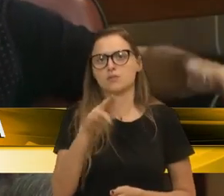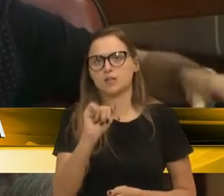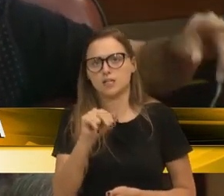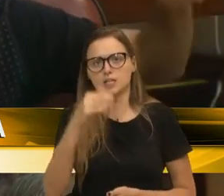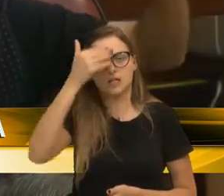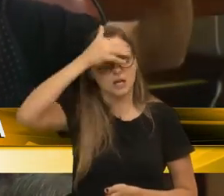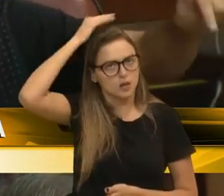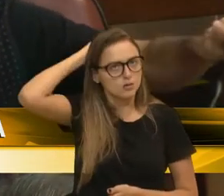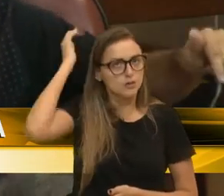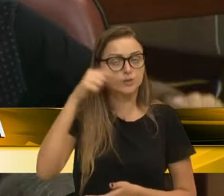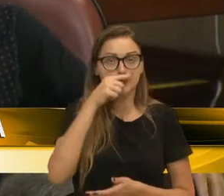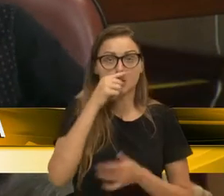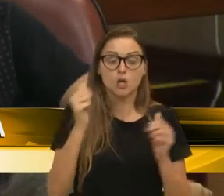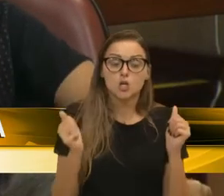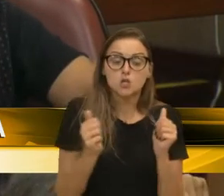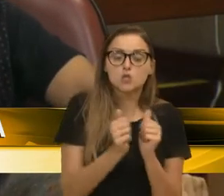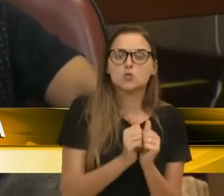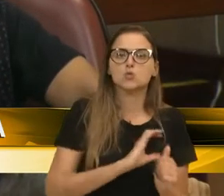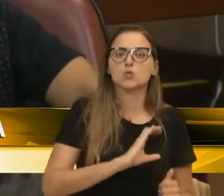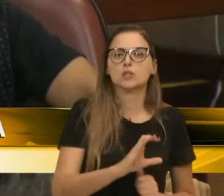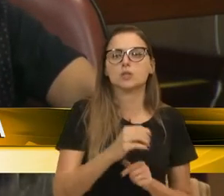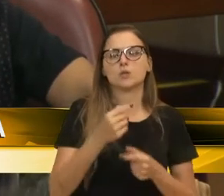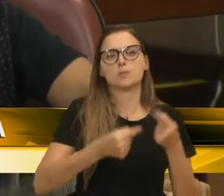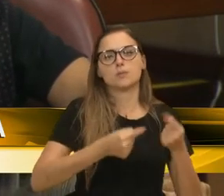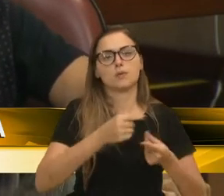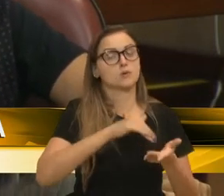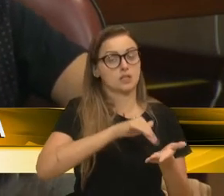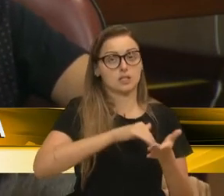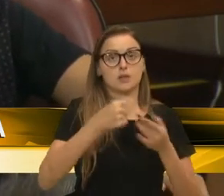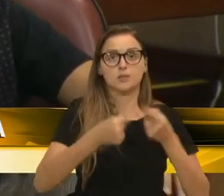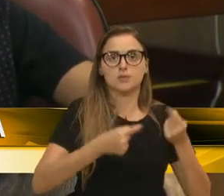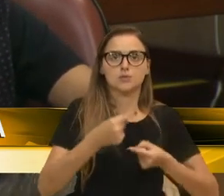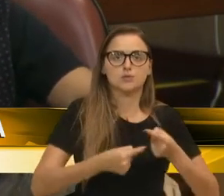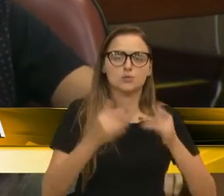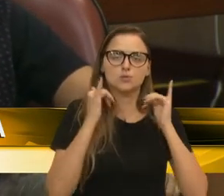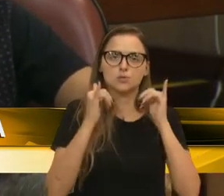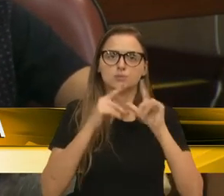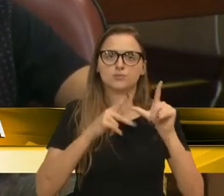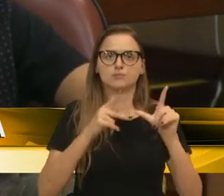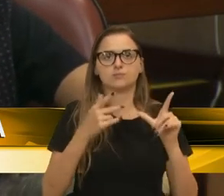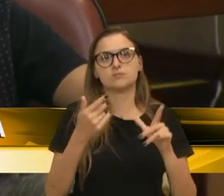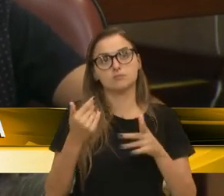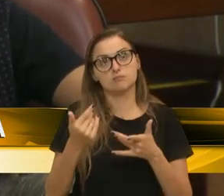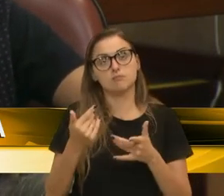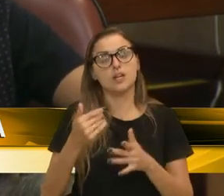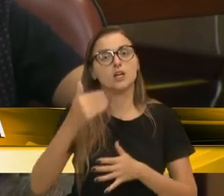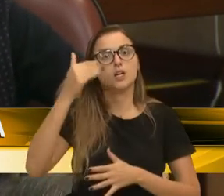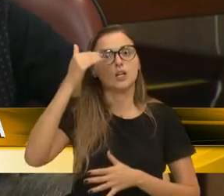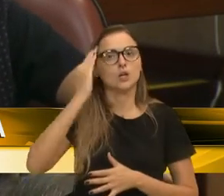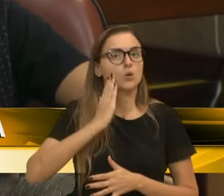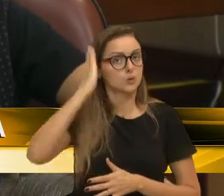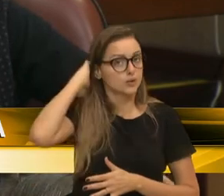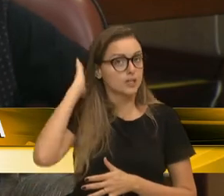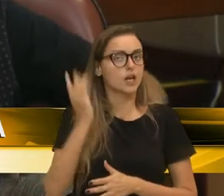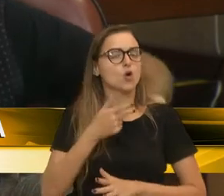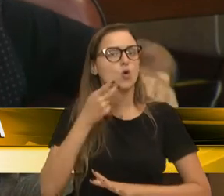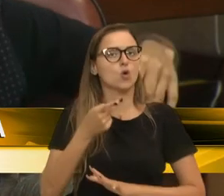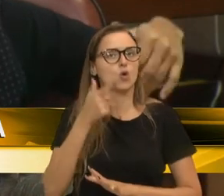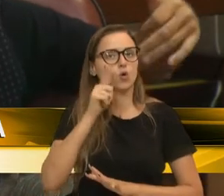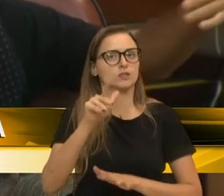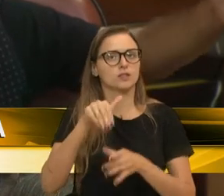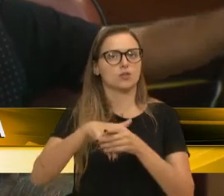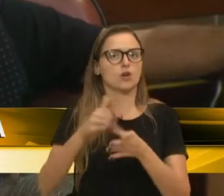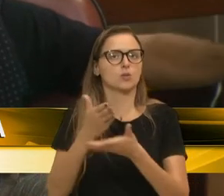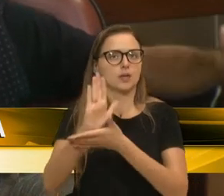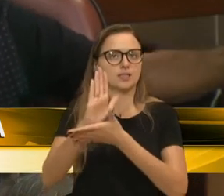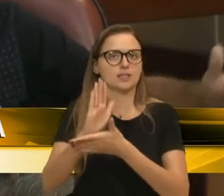estavam presentes para discutir o transporte coletivo de Caxias do Sul. Então, o prefeito se elegeu causando um pânico geral, dizendo que tinha que